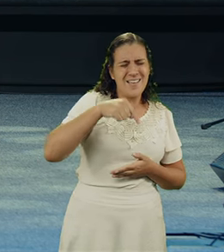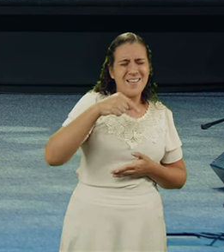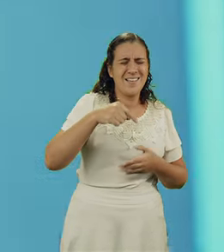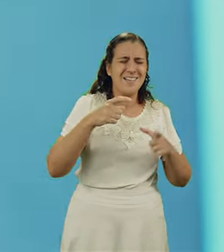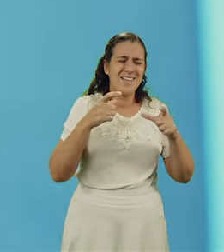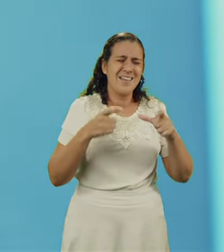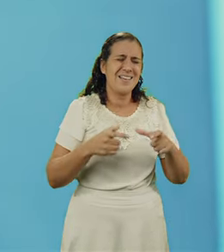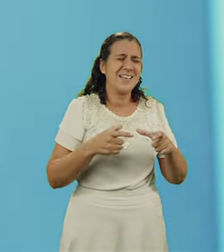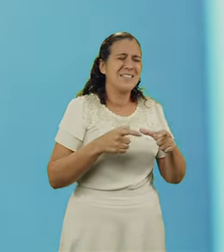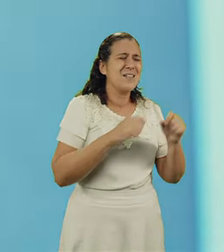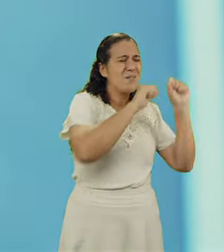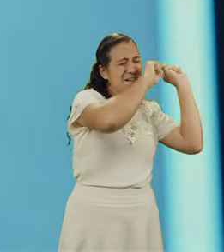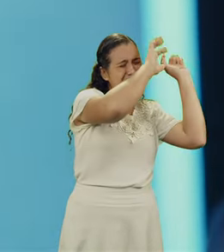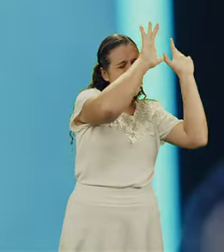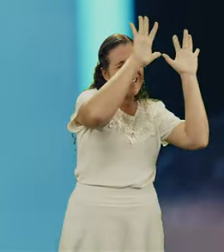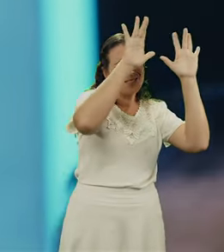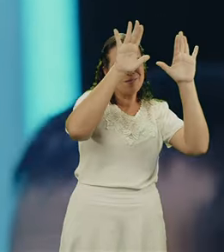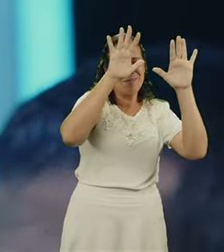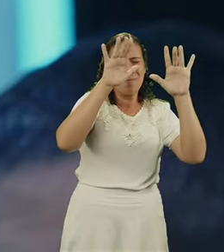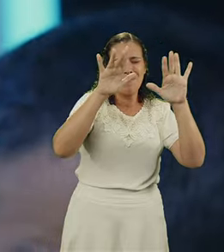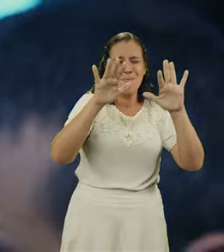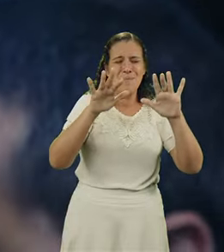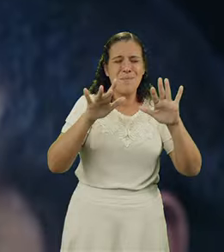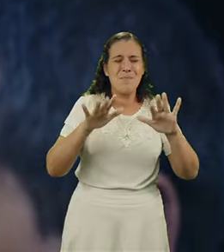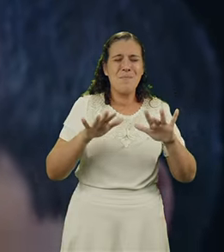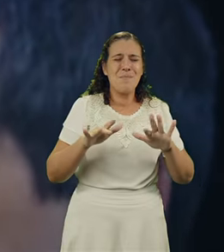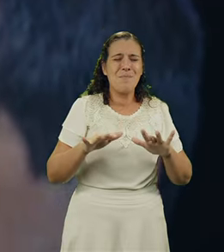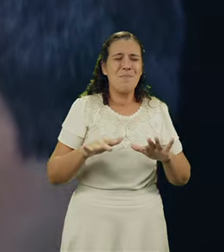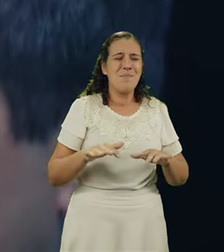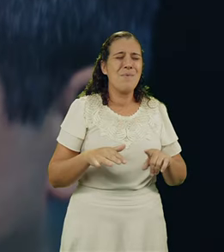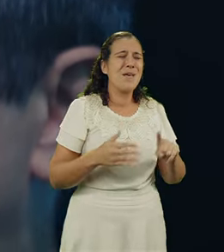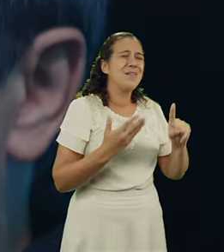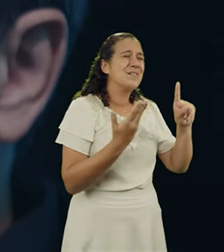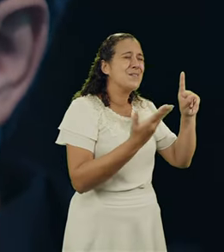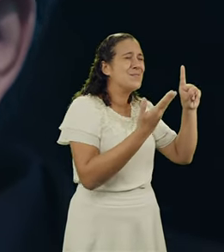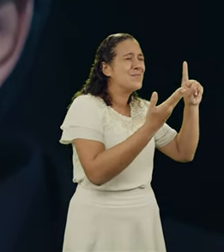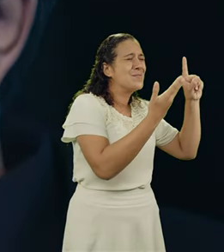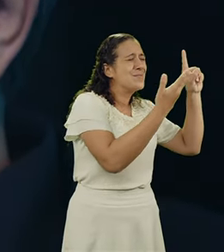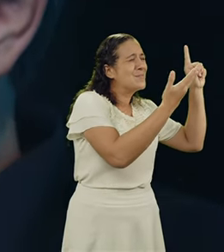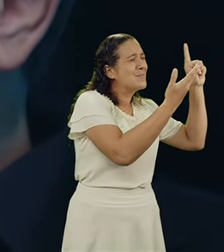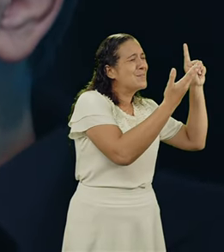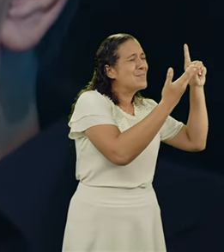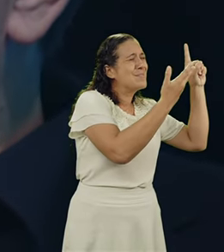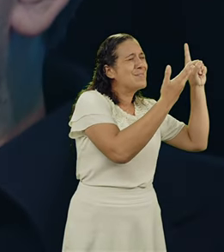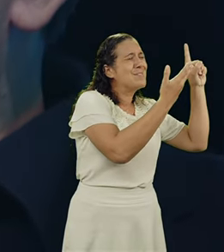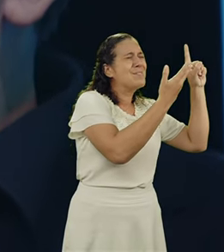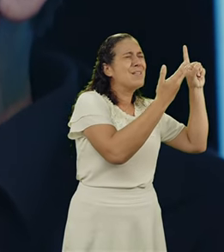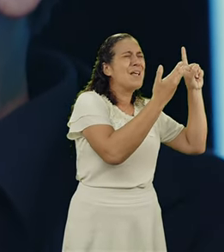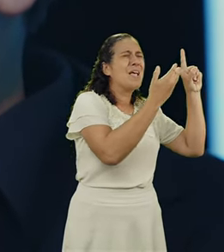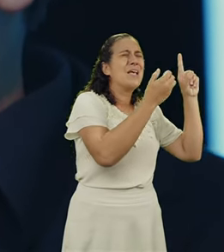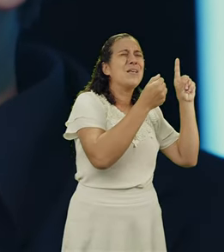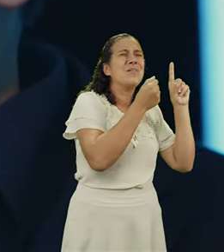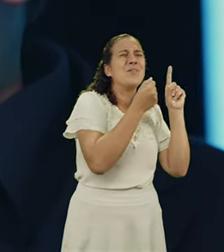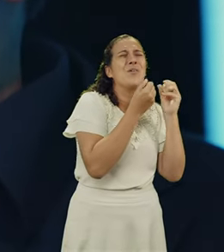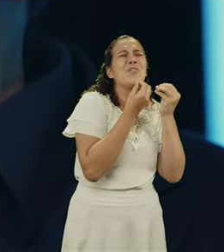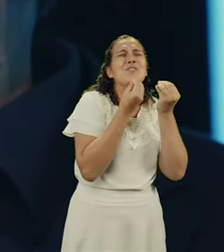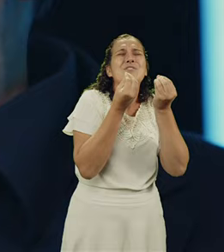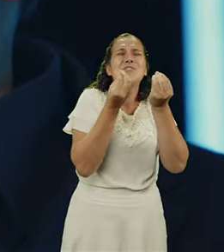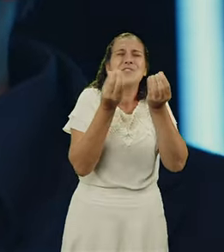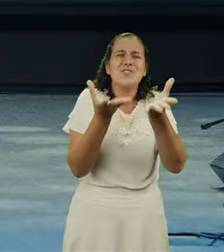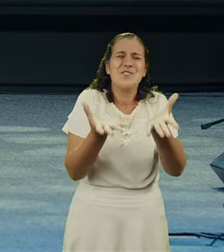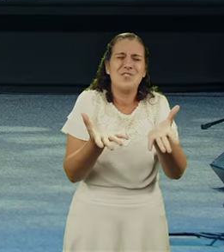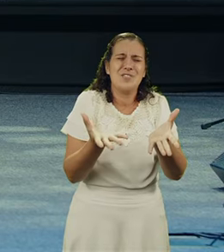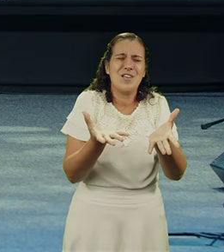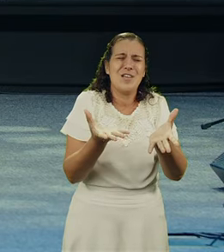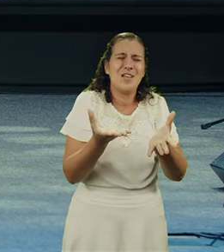as bênçãos espirituais, que as bênçãos materiais venham sobre a vida de cada um, repouse sobre a vida deles.